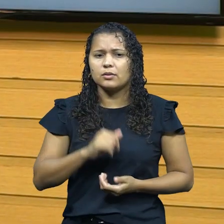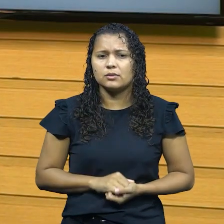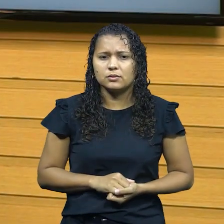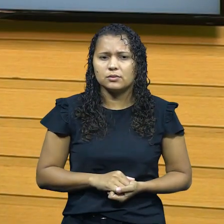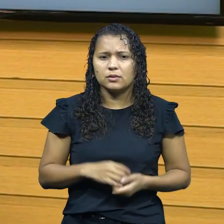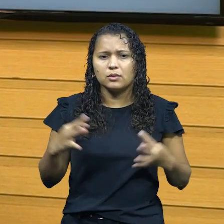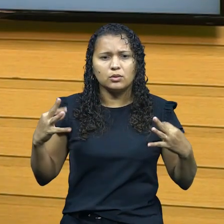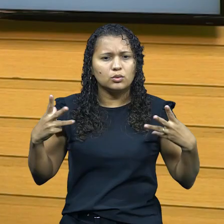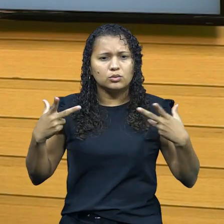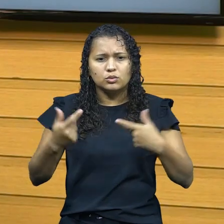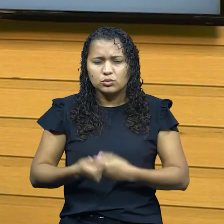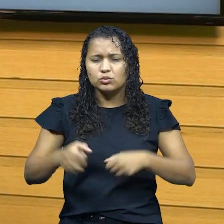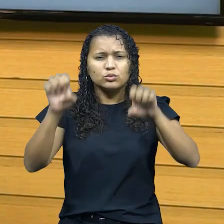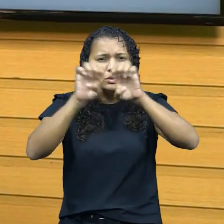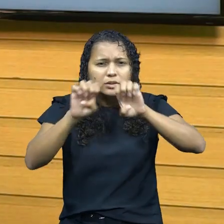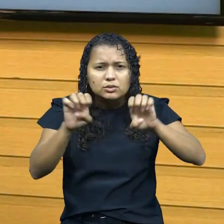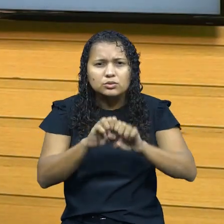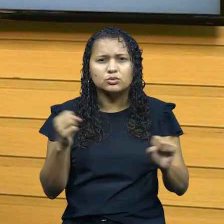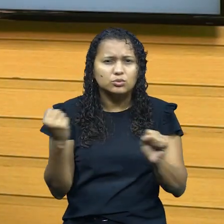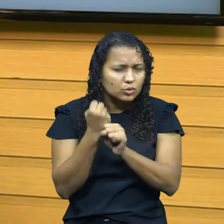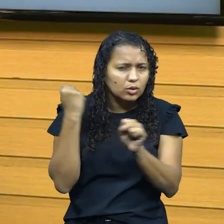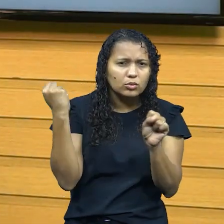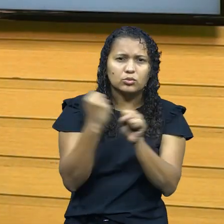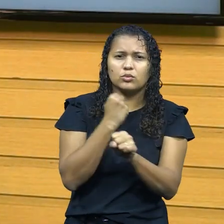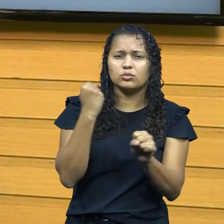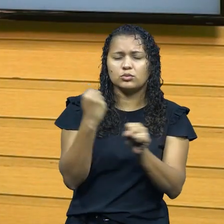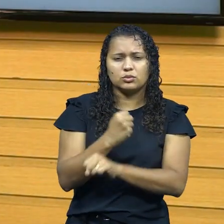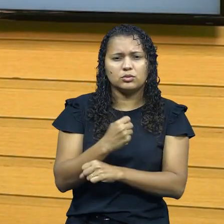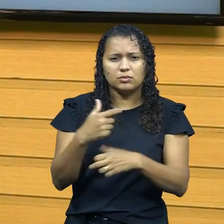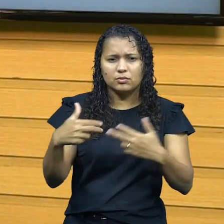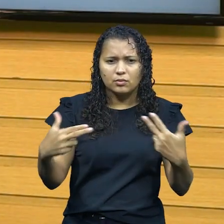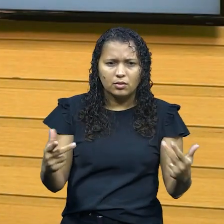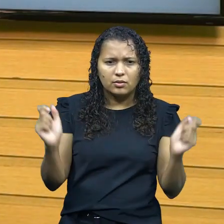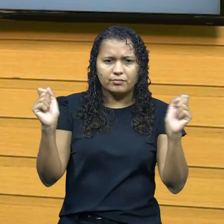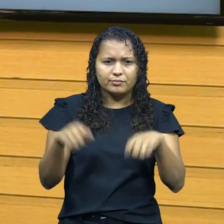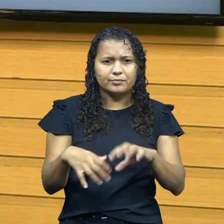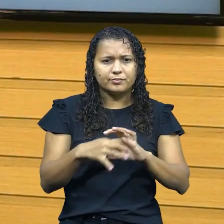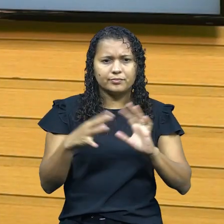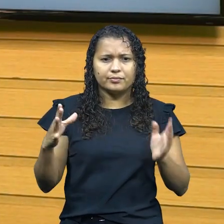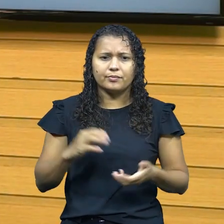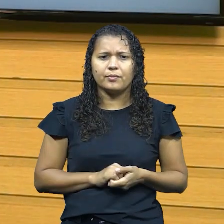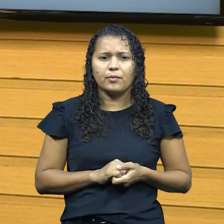é toda a construção que permite